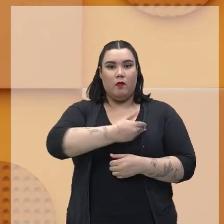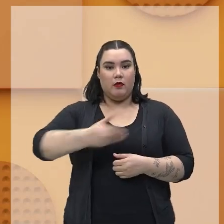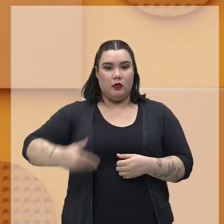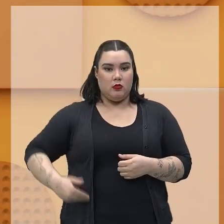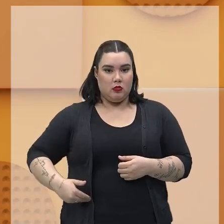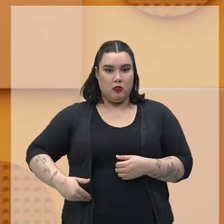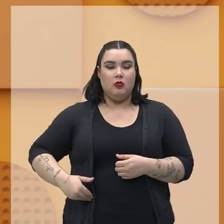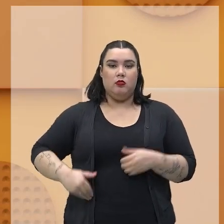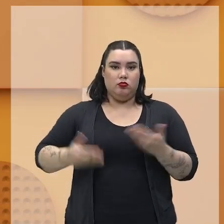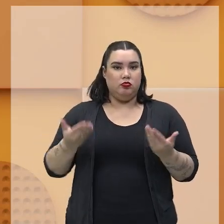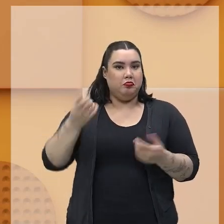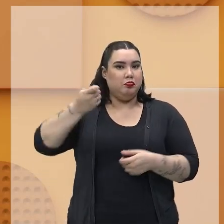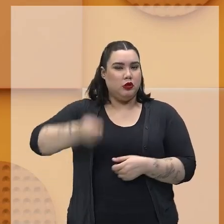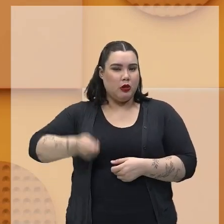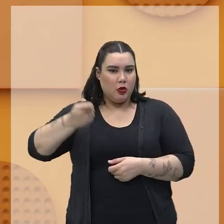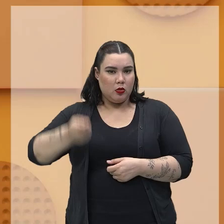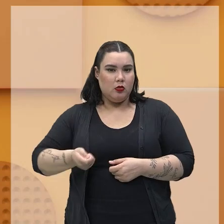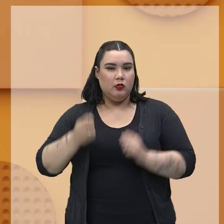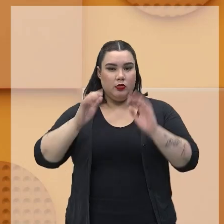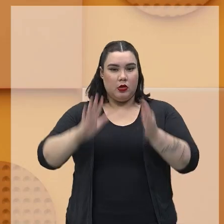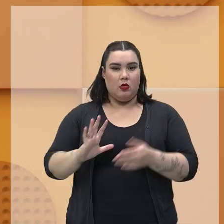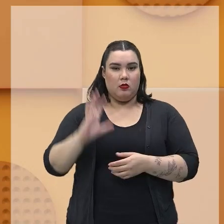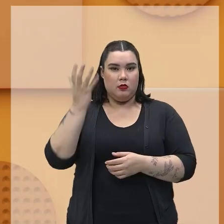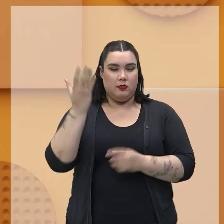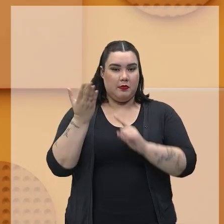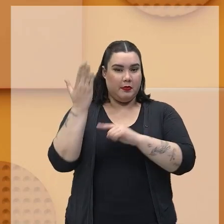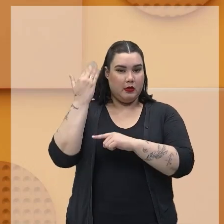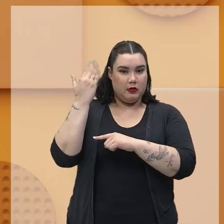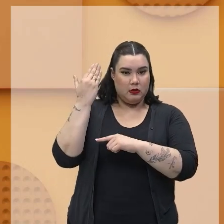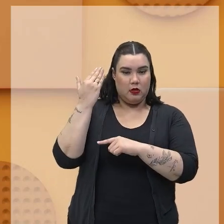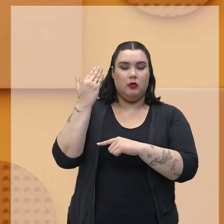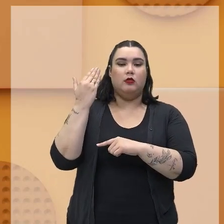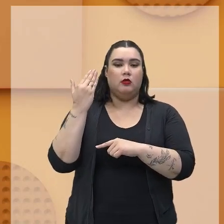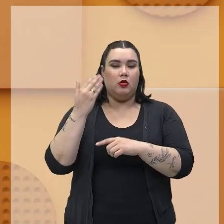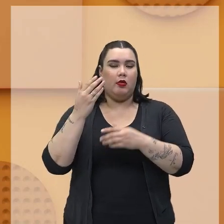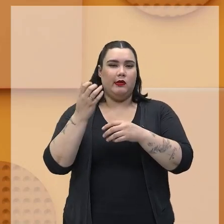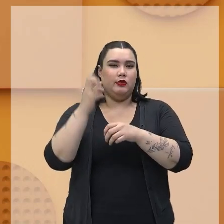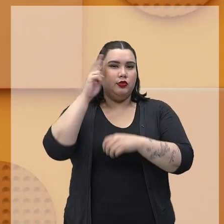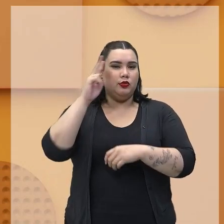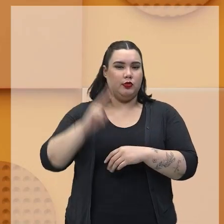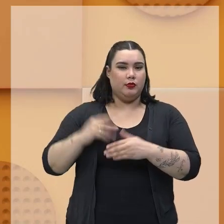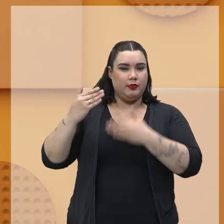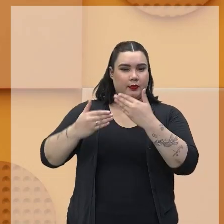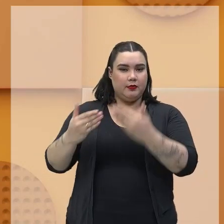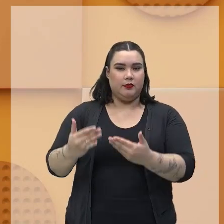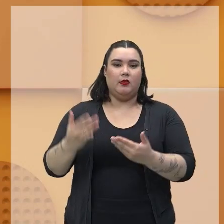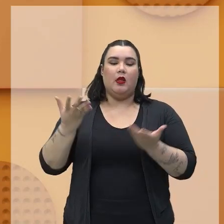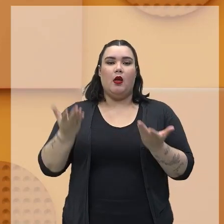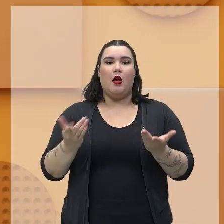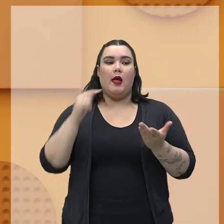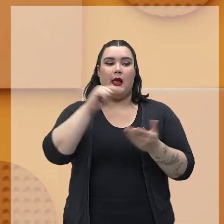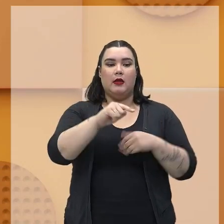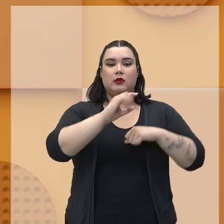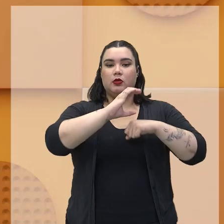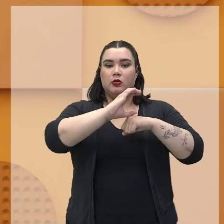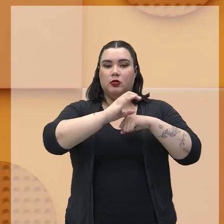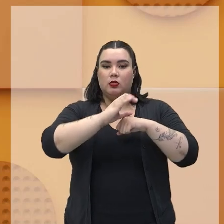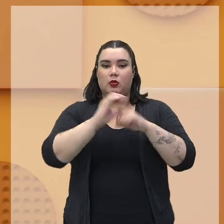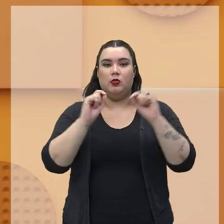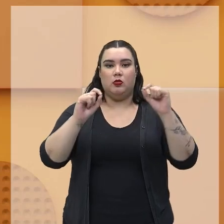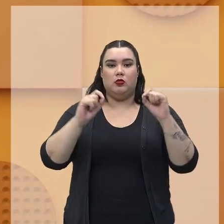ou por um ditador, como já aconteceu algumas vezes ao longo de nossa história, a gente diz que essa Constituição